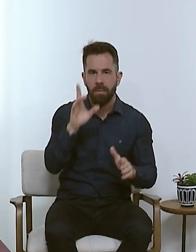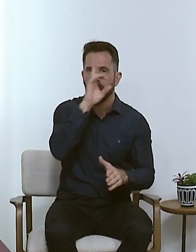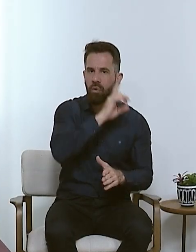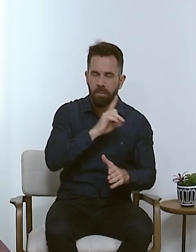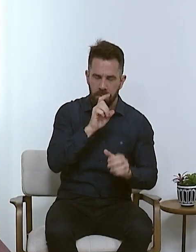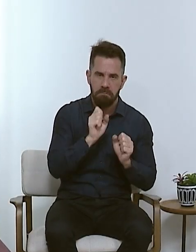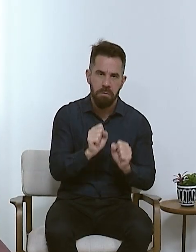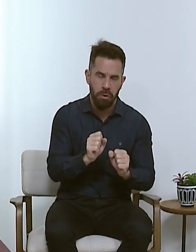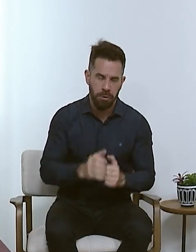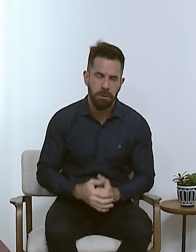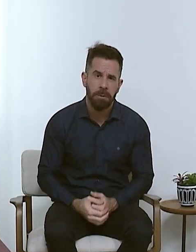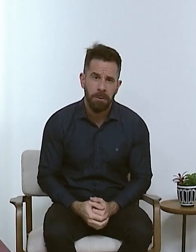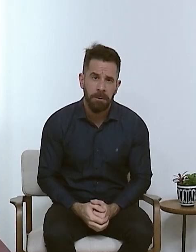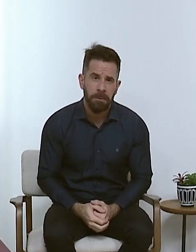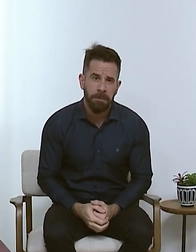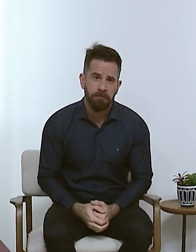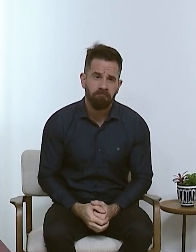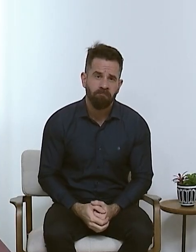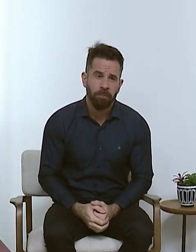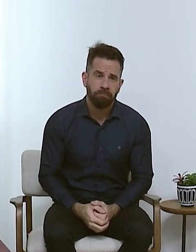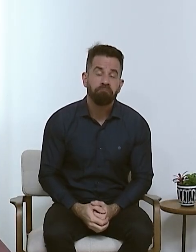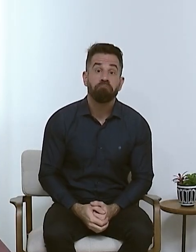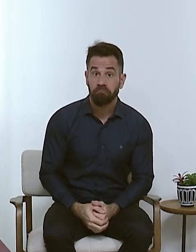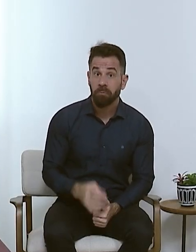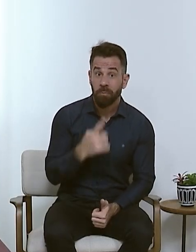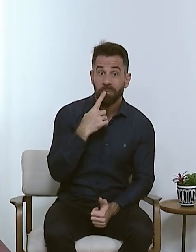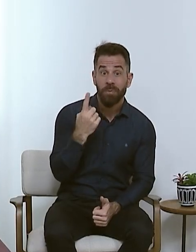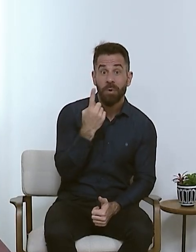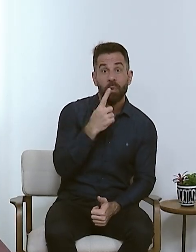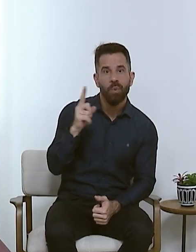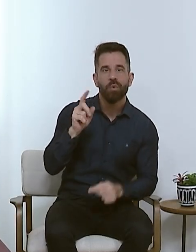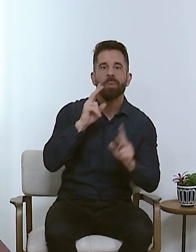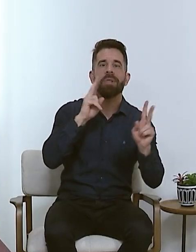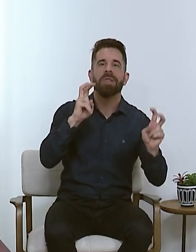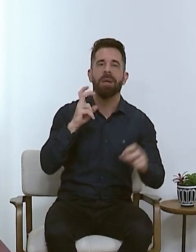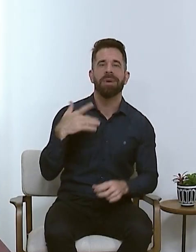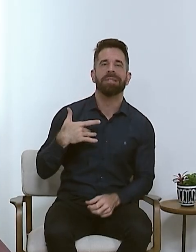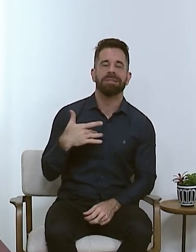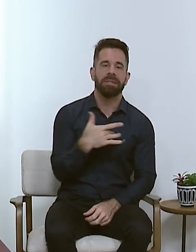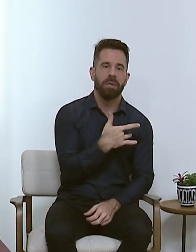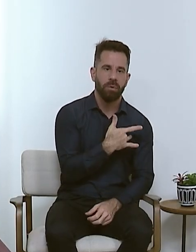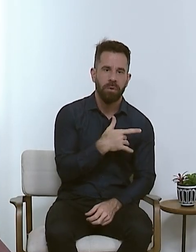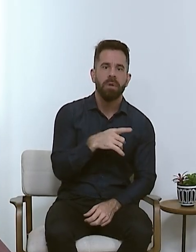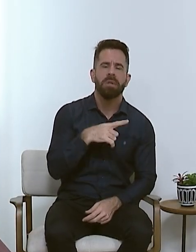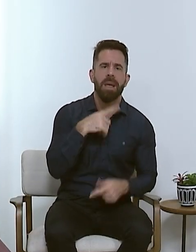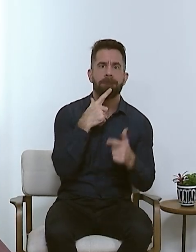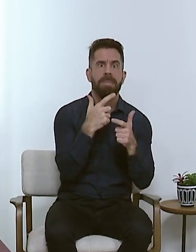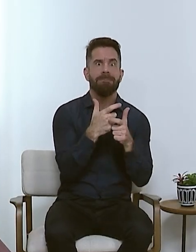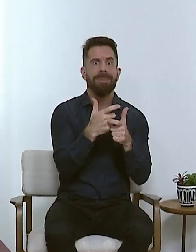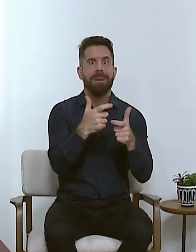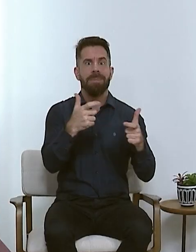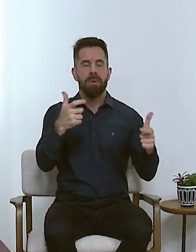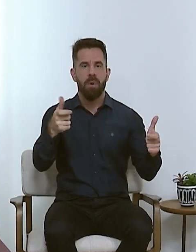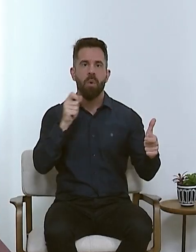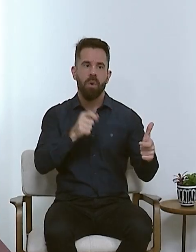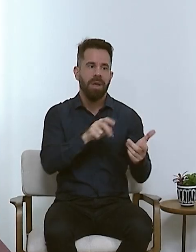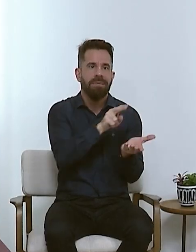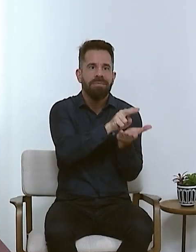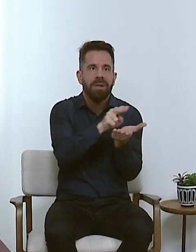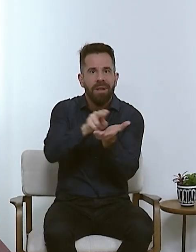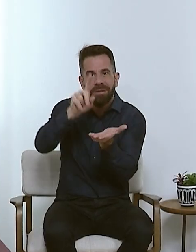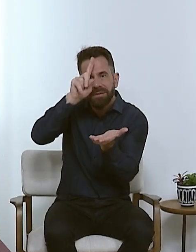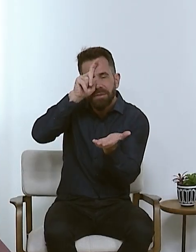decisão. Para finalizar o programa, a gente fala de saúde. O aumento de internações e mortes por